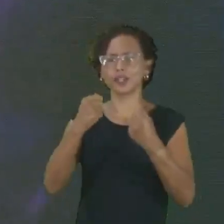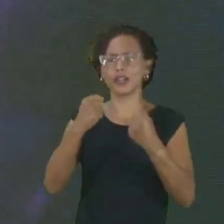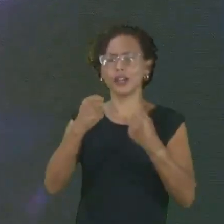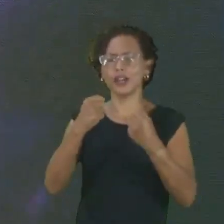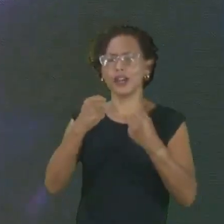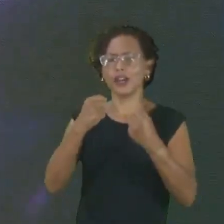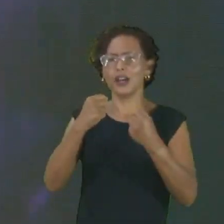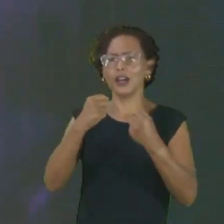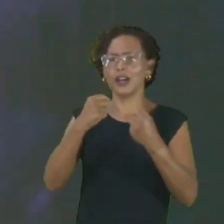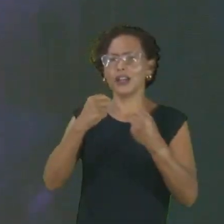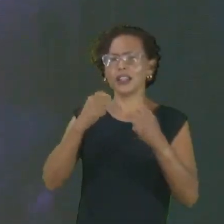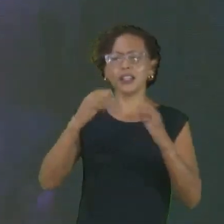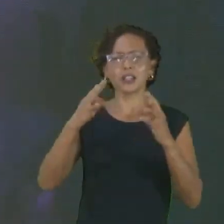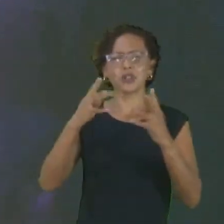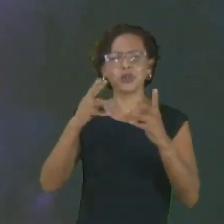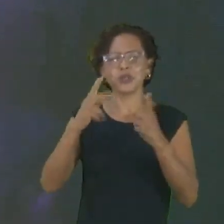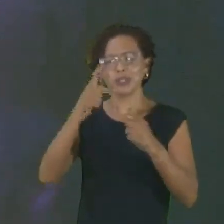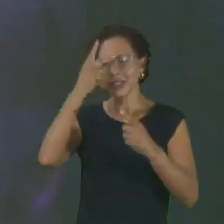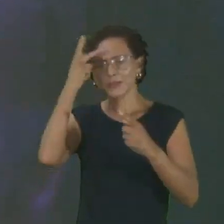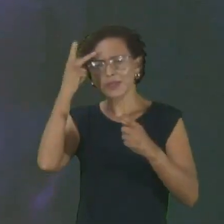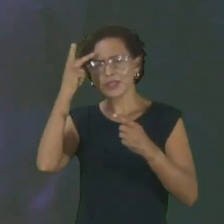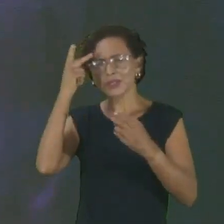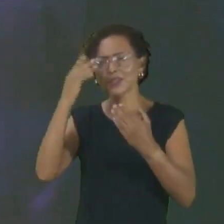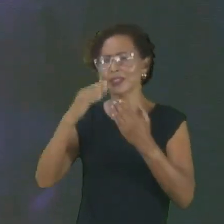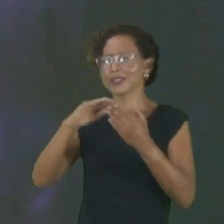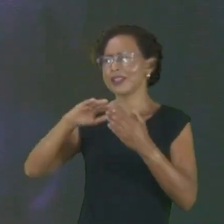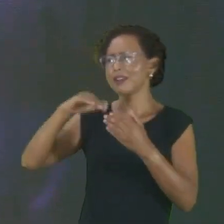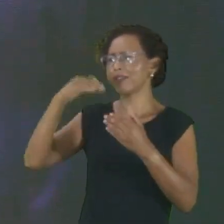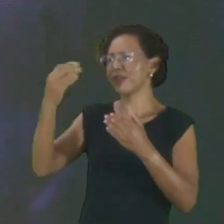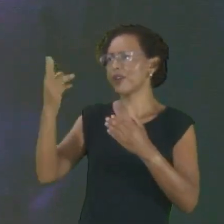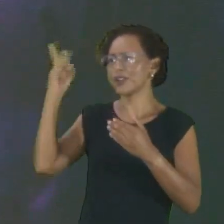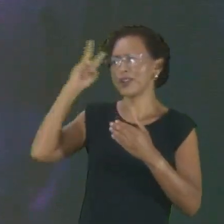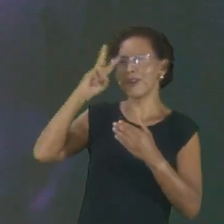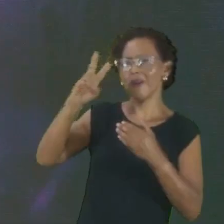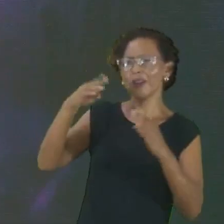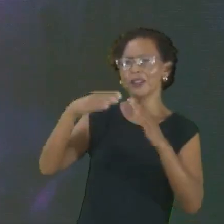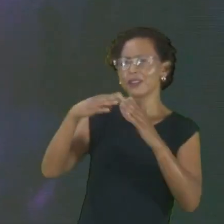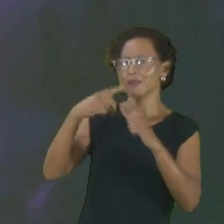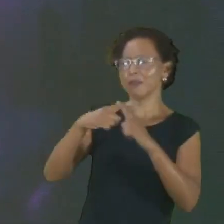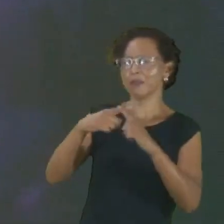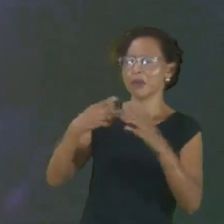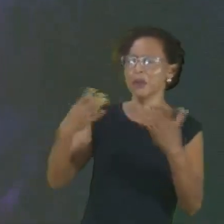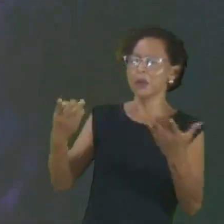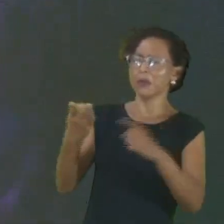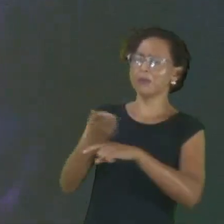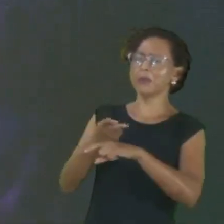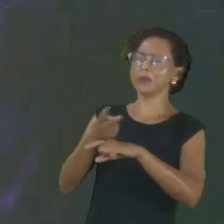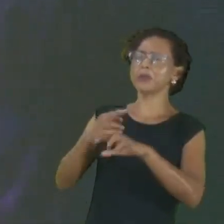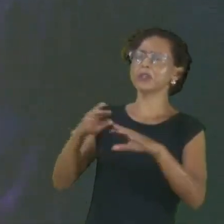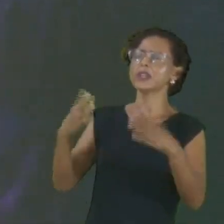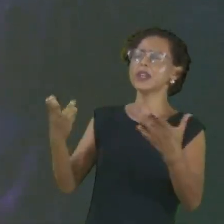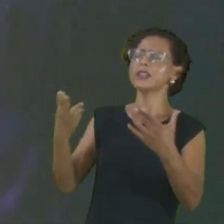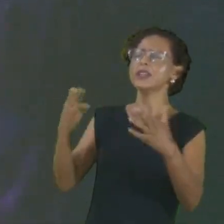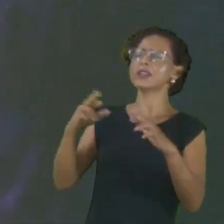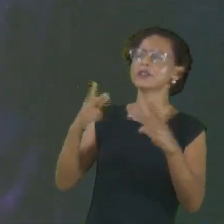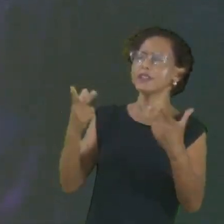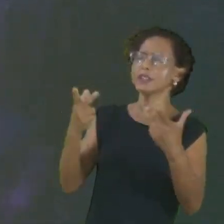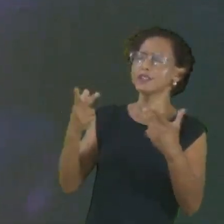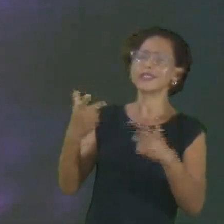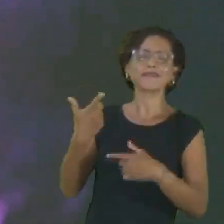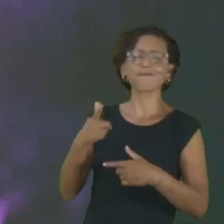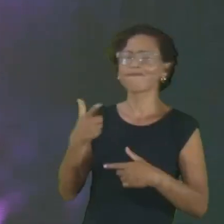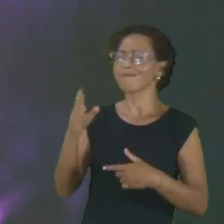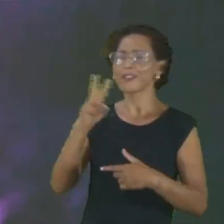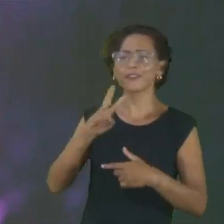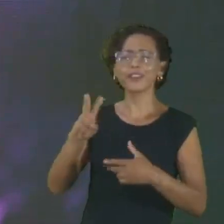a igreja e não vê diferença. Queridos, a diferença do mundo para a igreja não é só